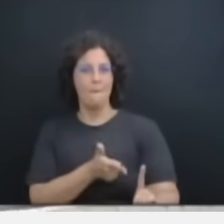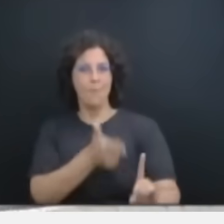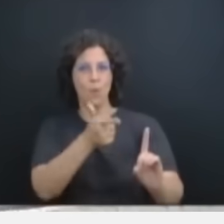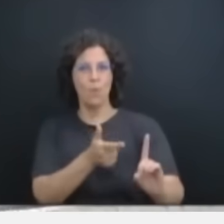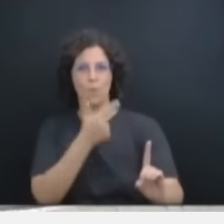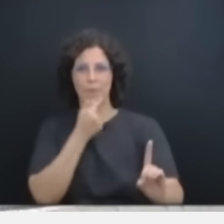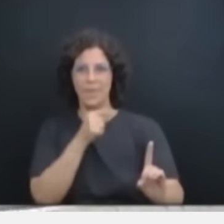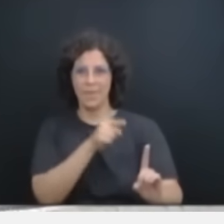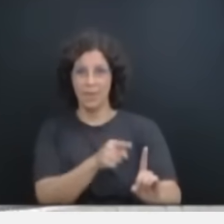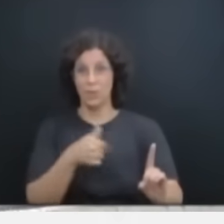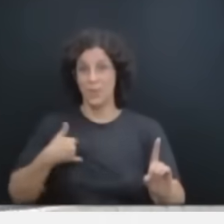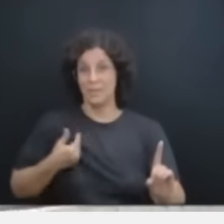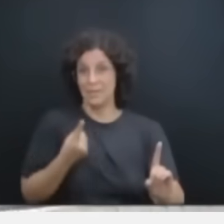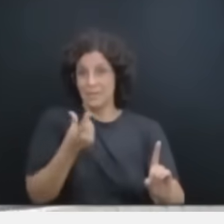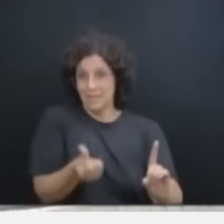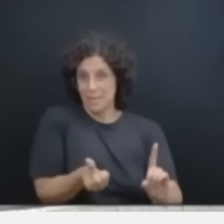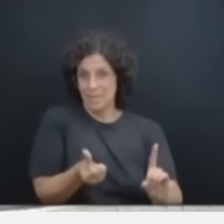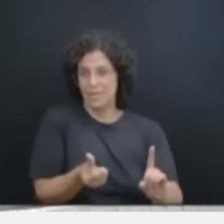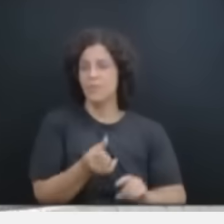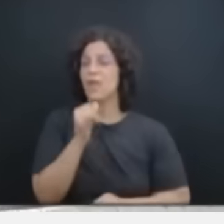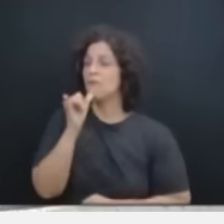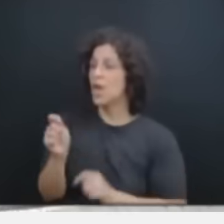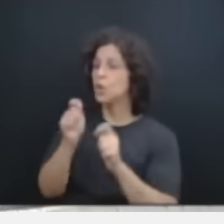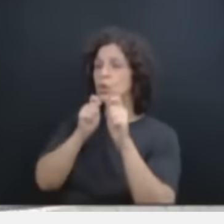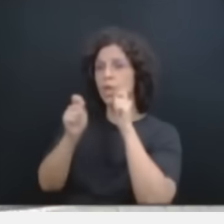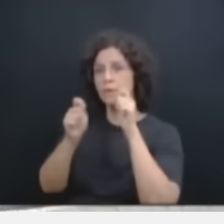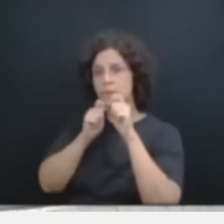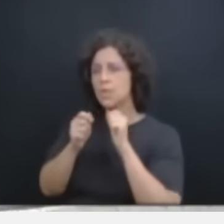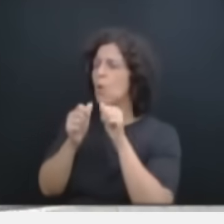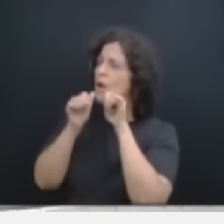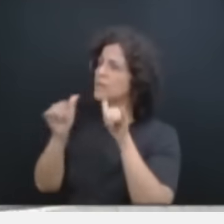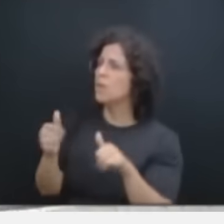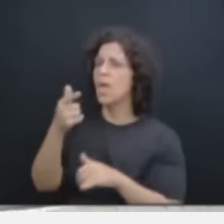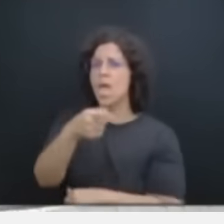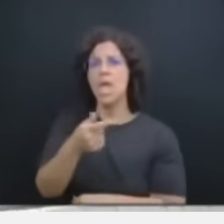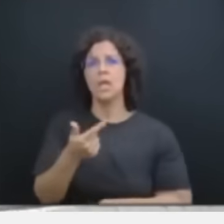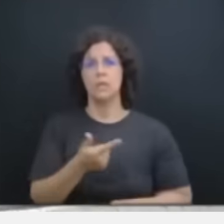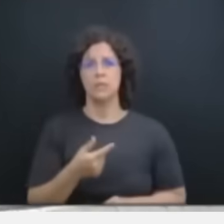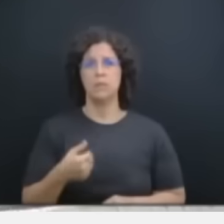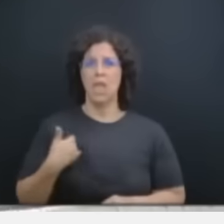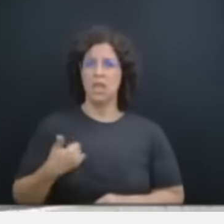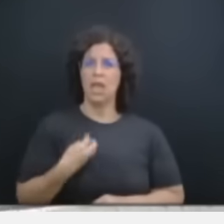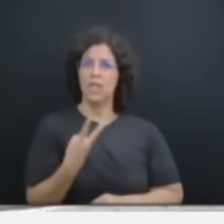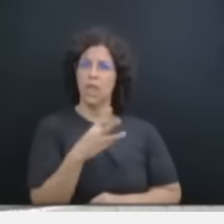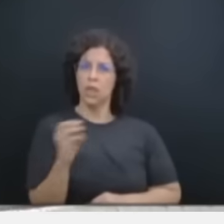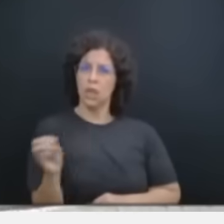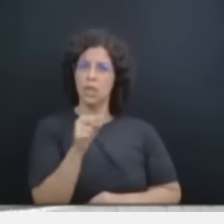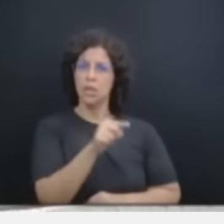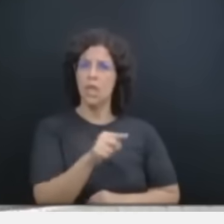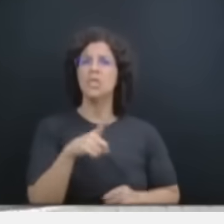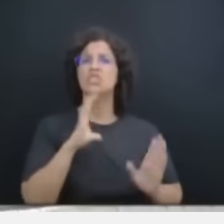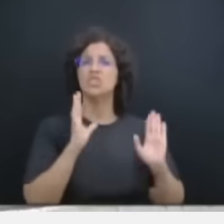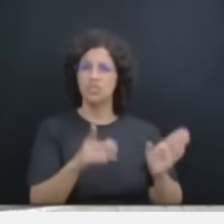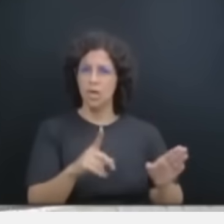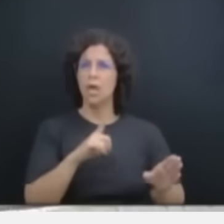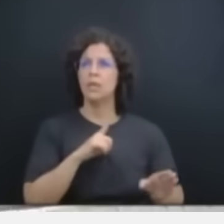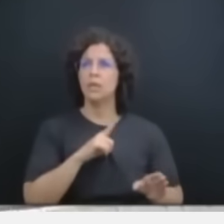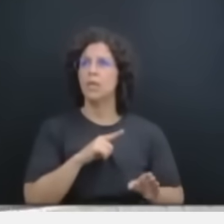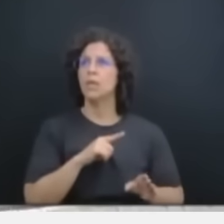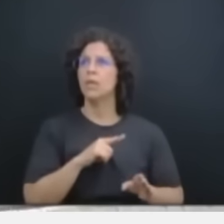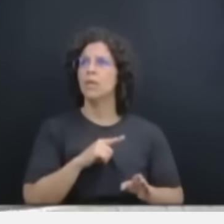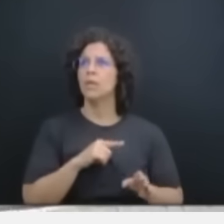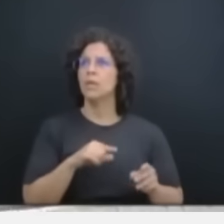municipal disseram à imprensa que o rapaz tinha 30 anos de idade e estava